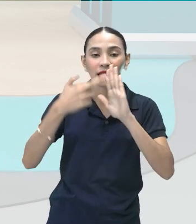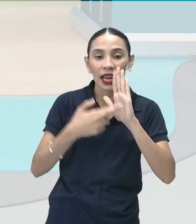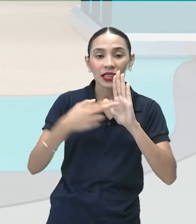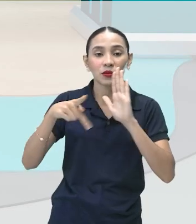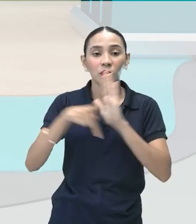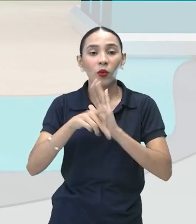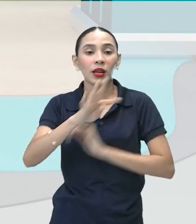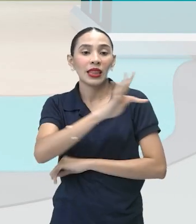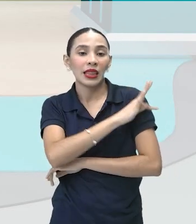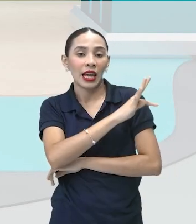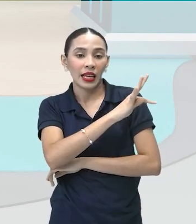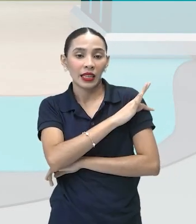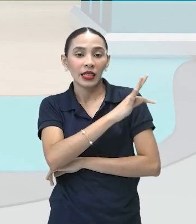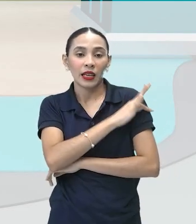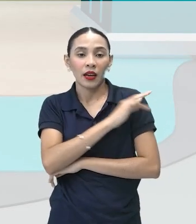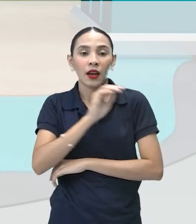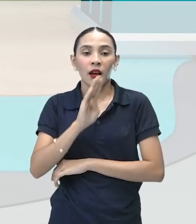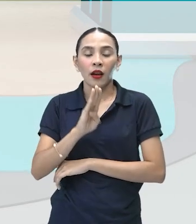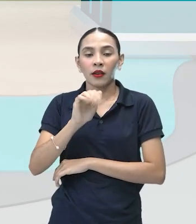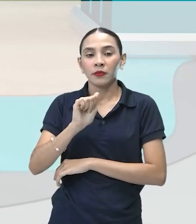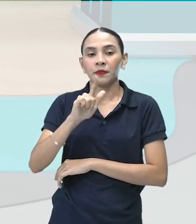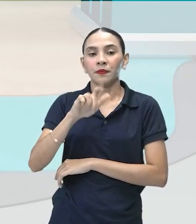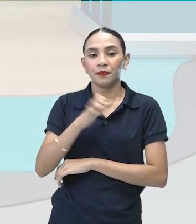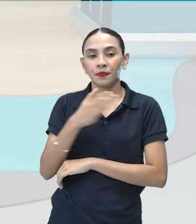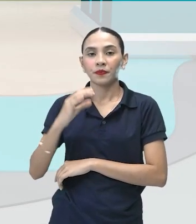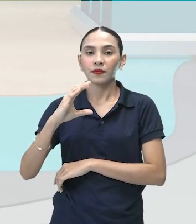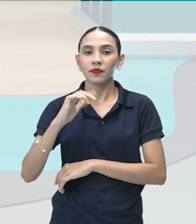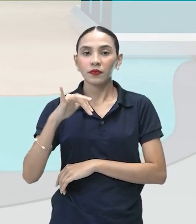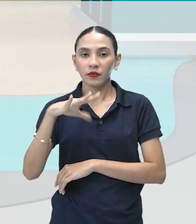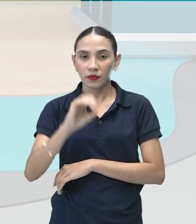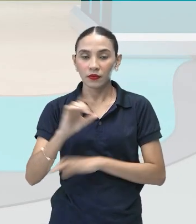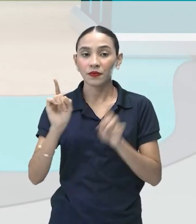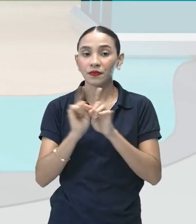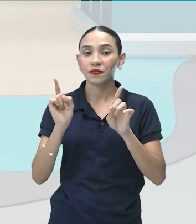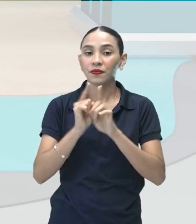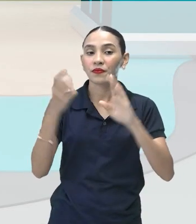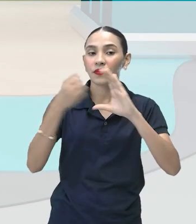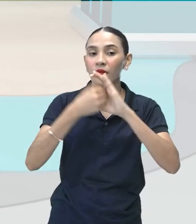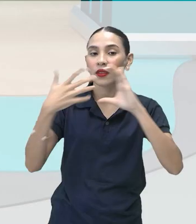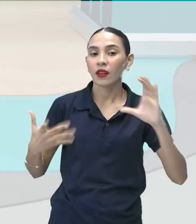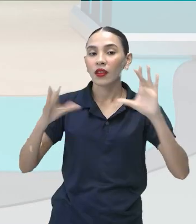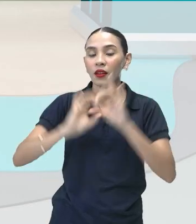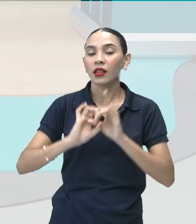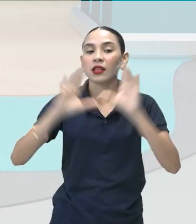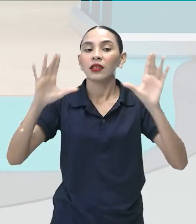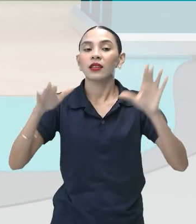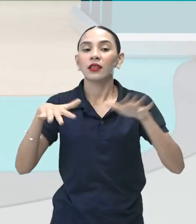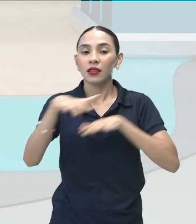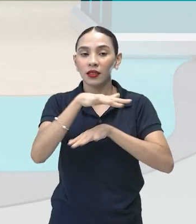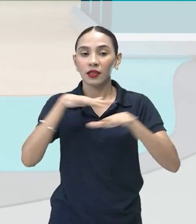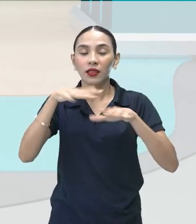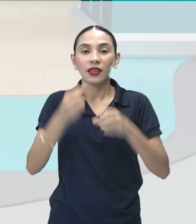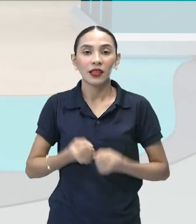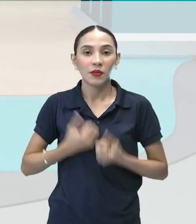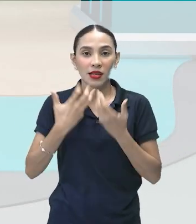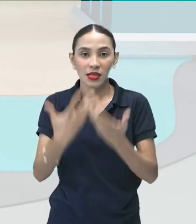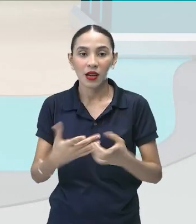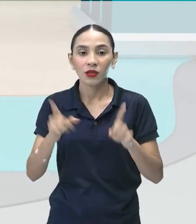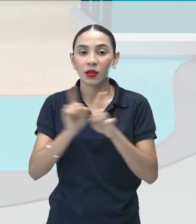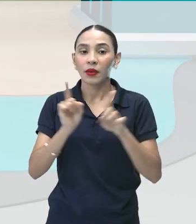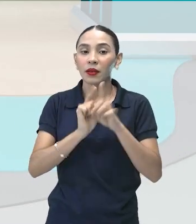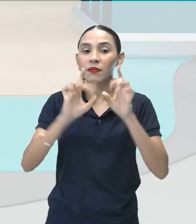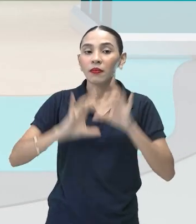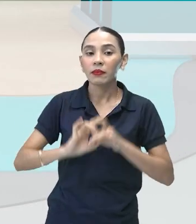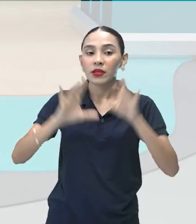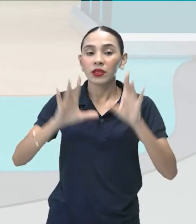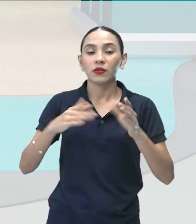balé clássico. Continuando, caracteriza-se por maior liberdade de movimento e expressão,